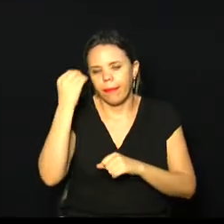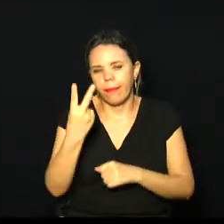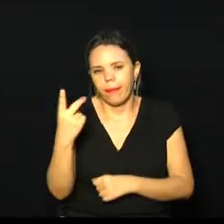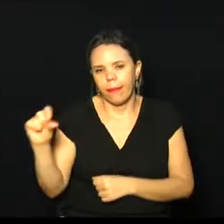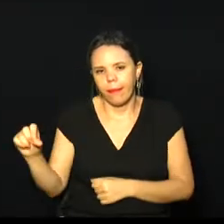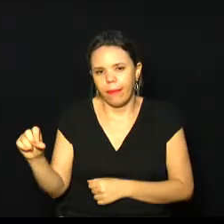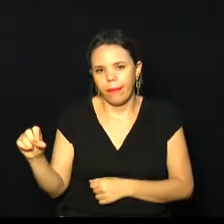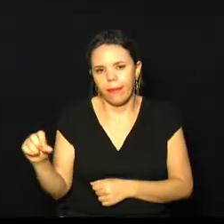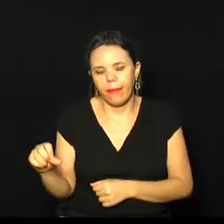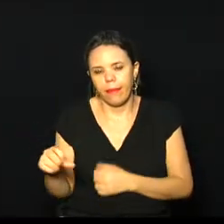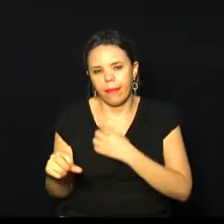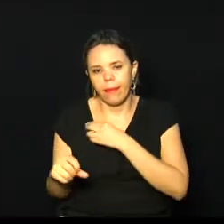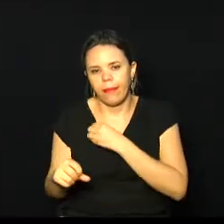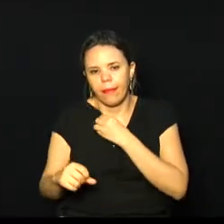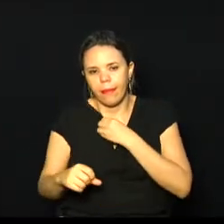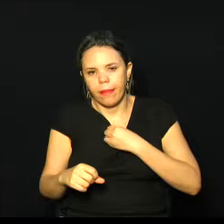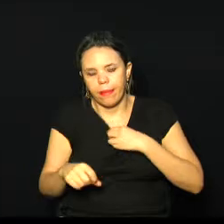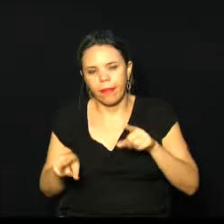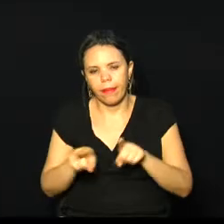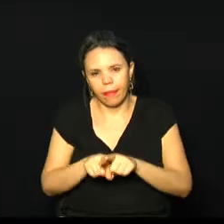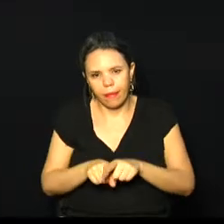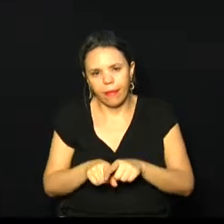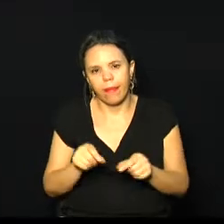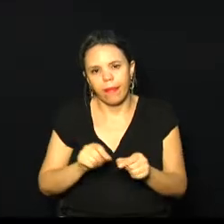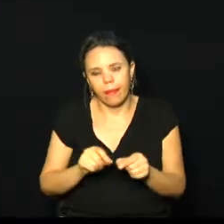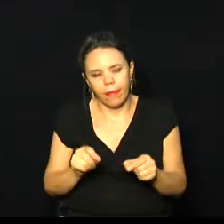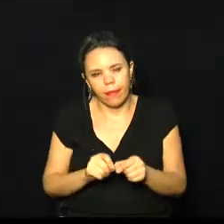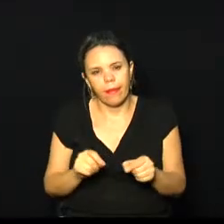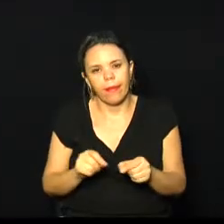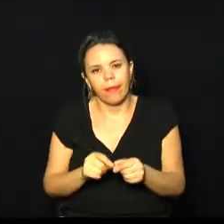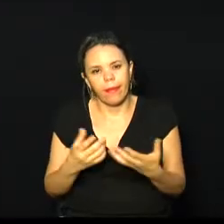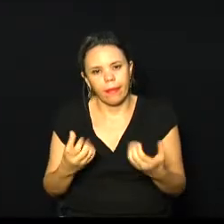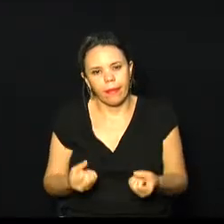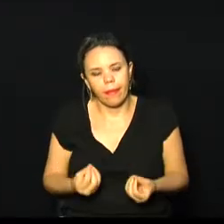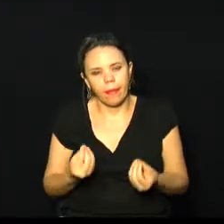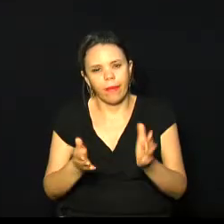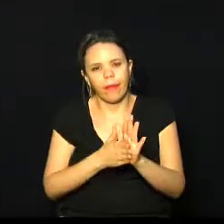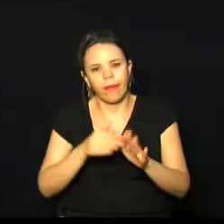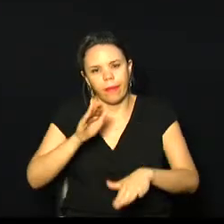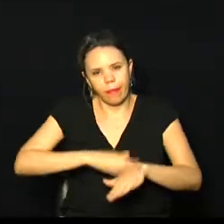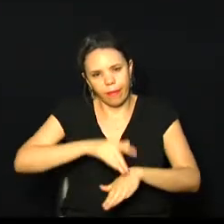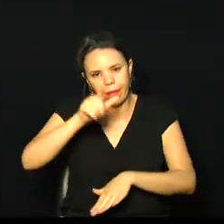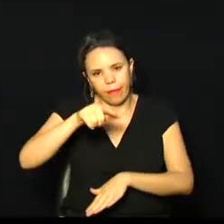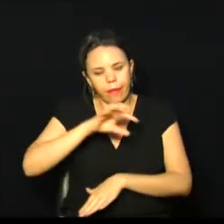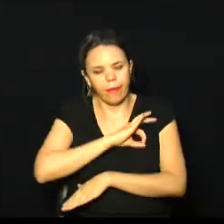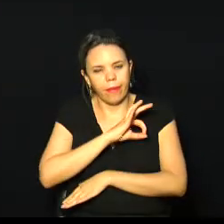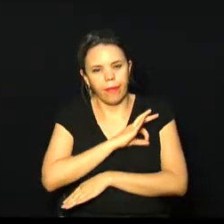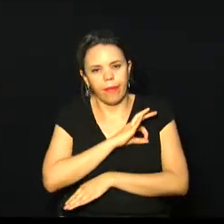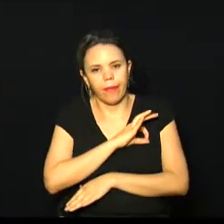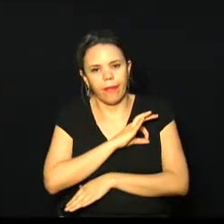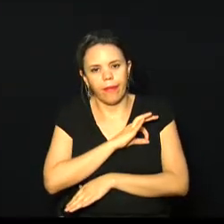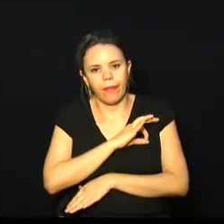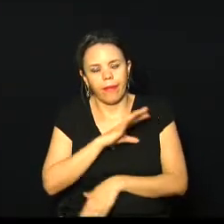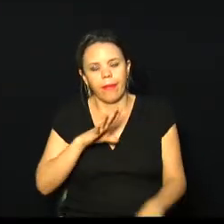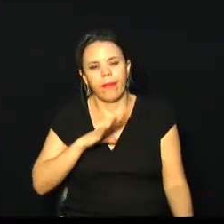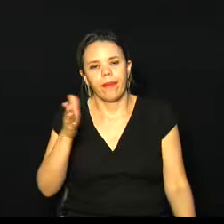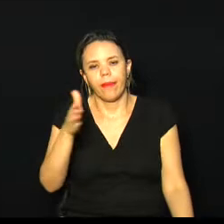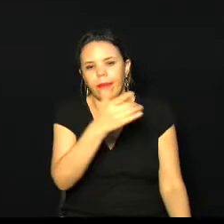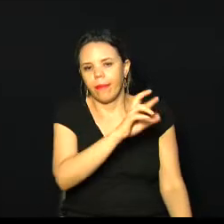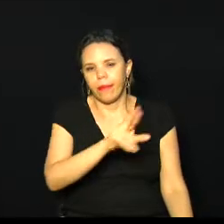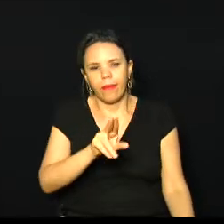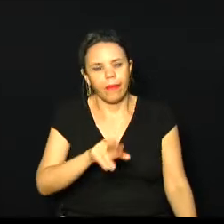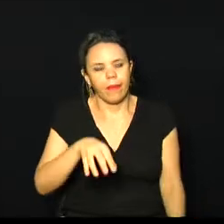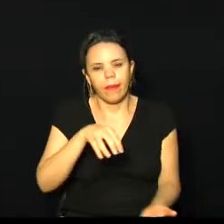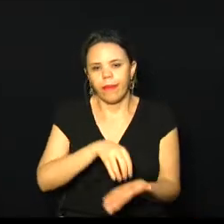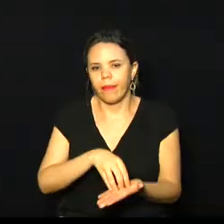2019 previu também a possibilidade dessas medidas serem concedidas pela própria autoridade policial em cidades que não são sede